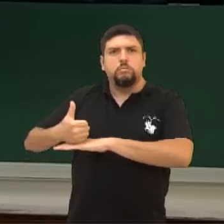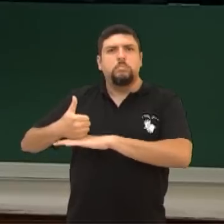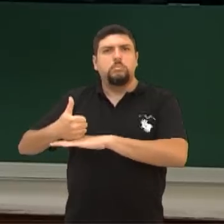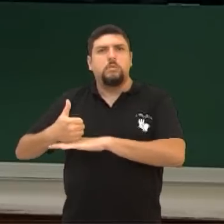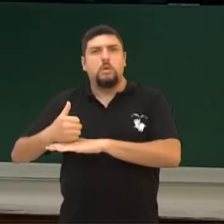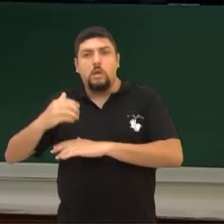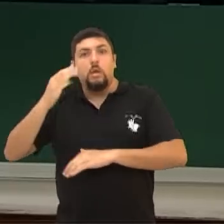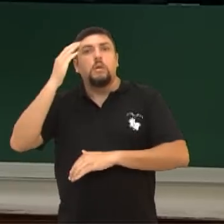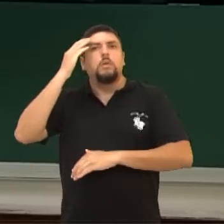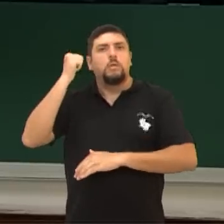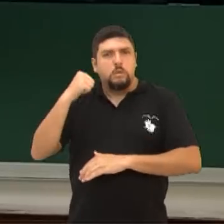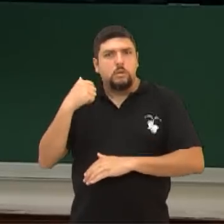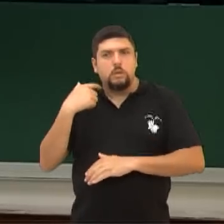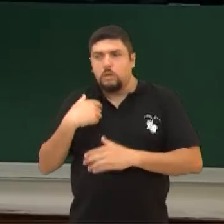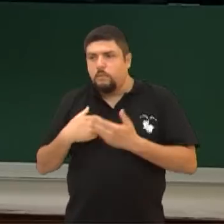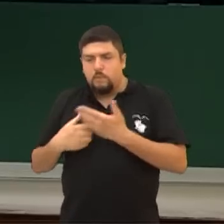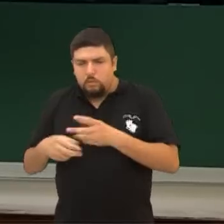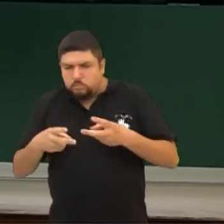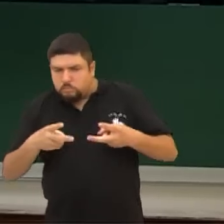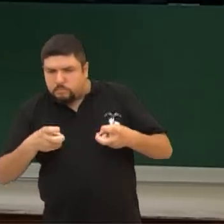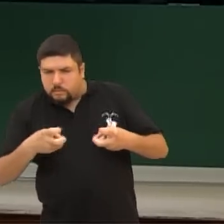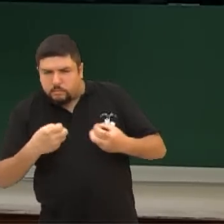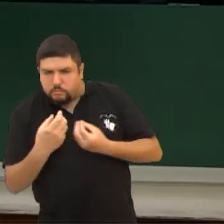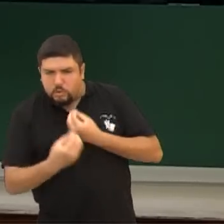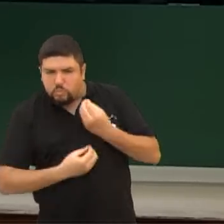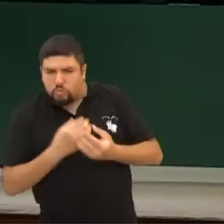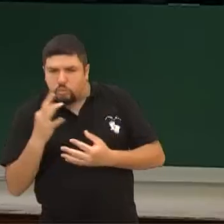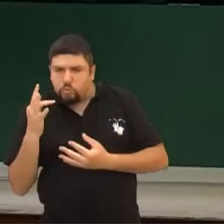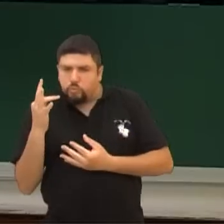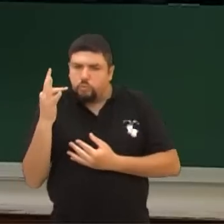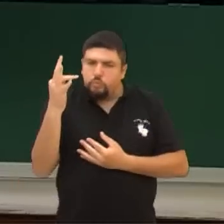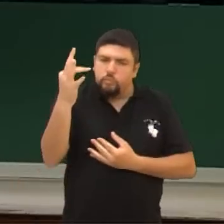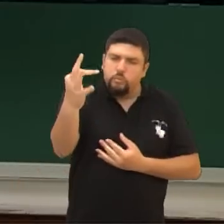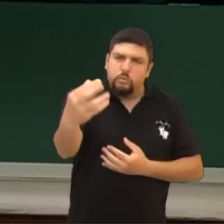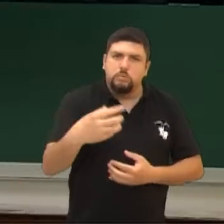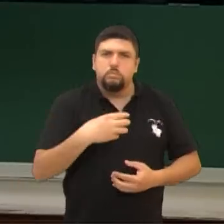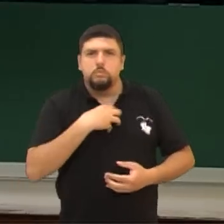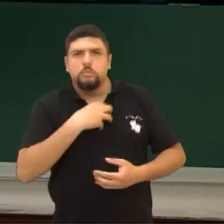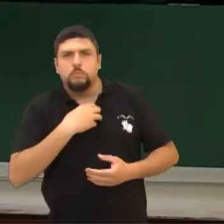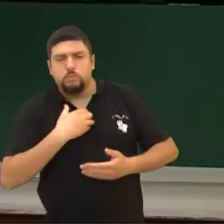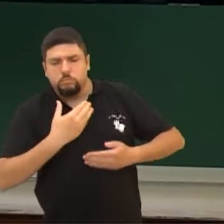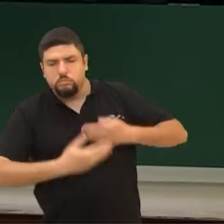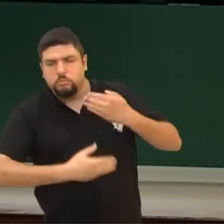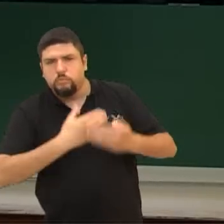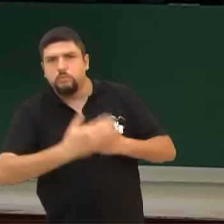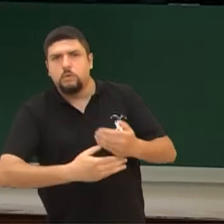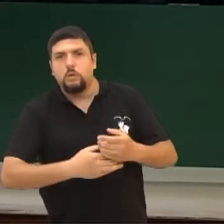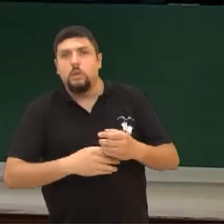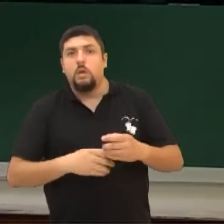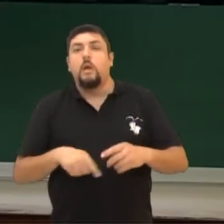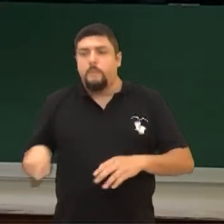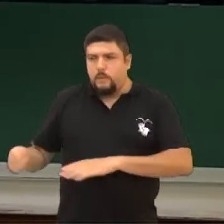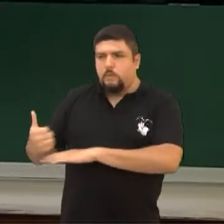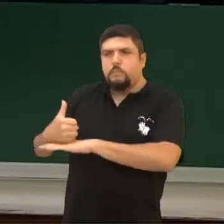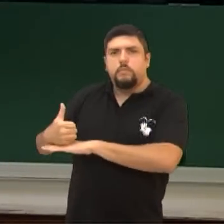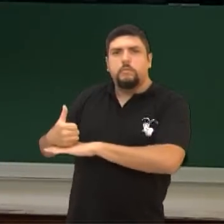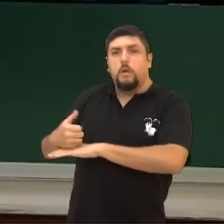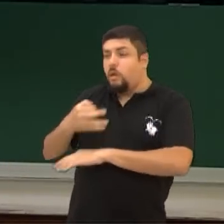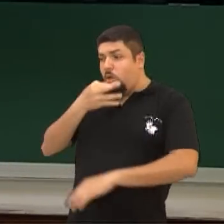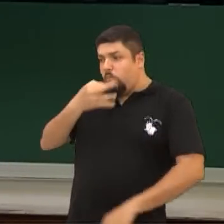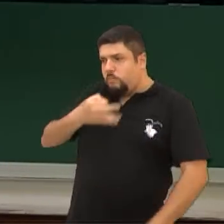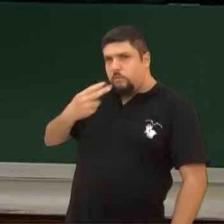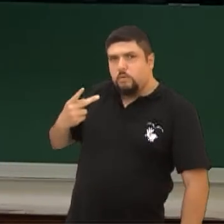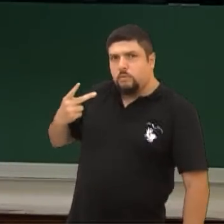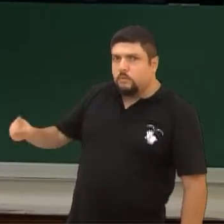sobre aquilo, viu os prospectos todos de futuro, enfim. Ele é um especialista, é por isso que a opinião dele é mais